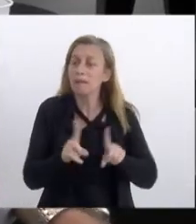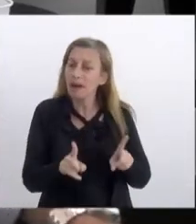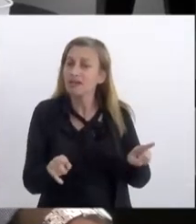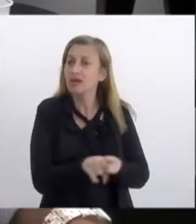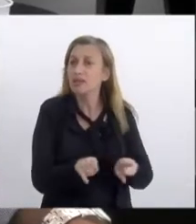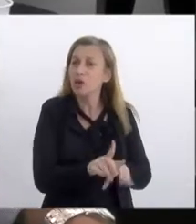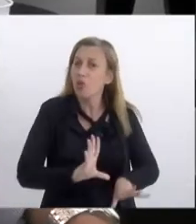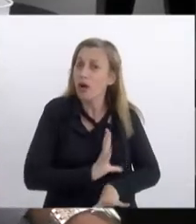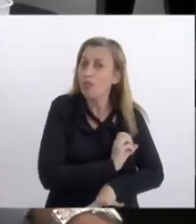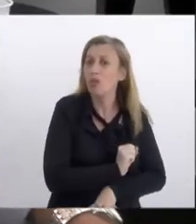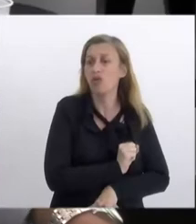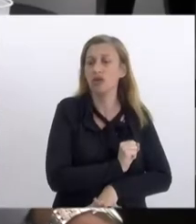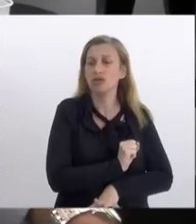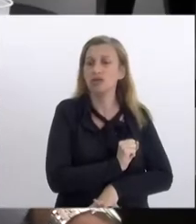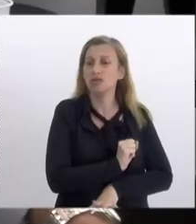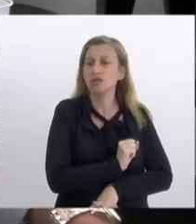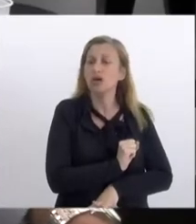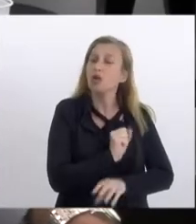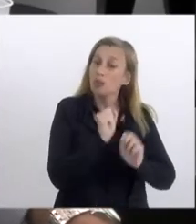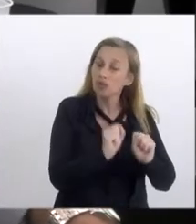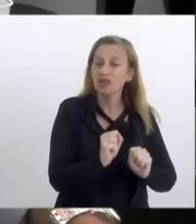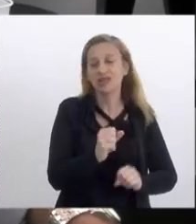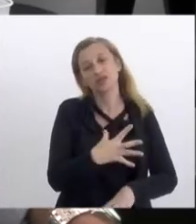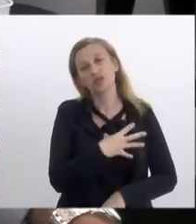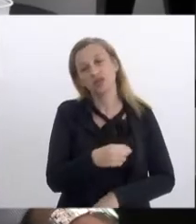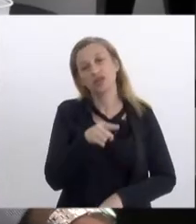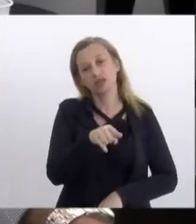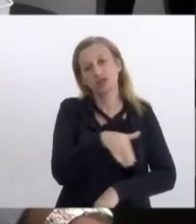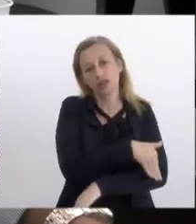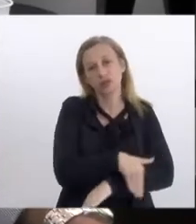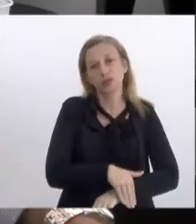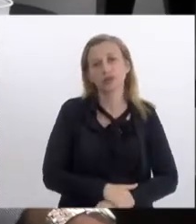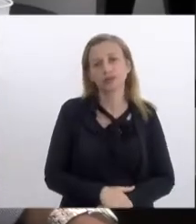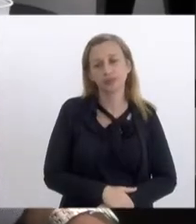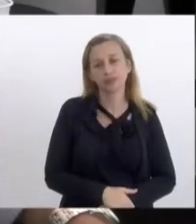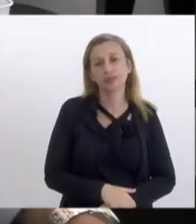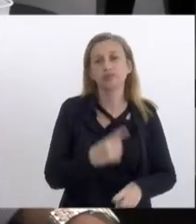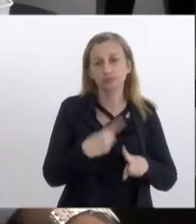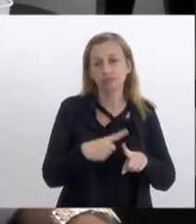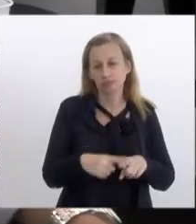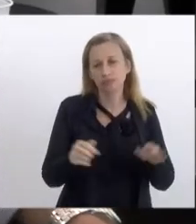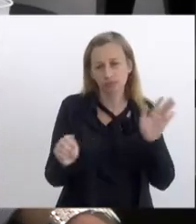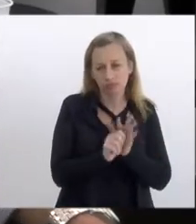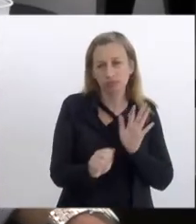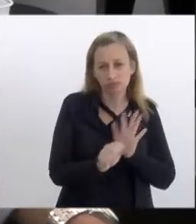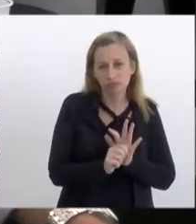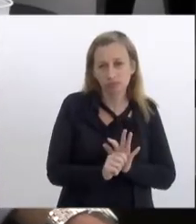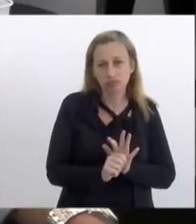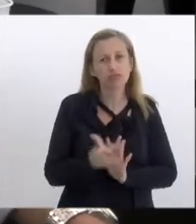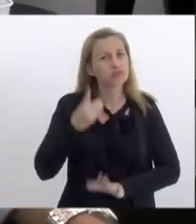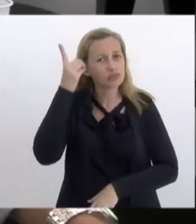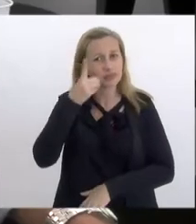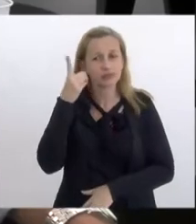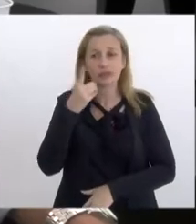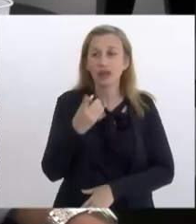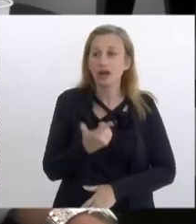com amor, como ele dizer assim, ó, podia ser o meu filho que está na rua. Porque a droga, deputado, não